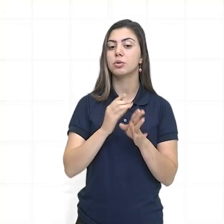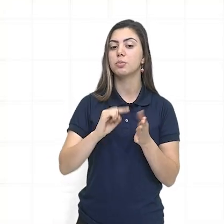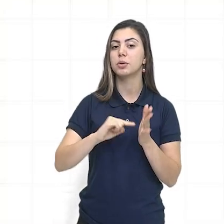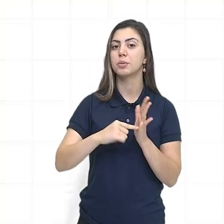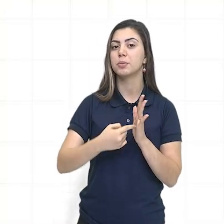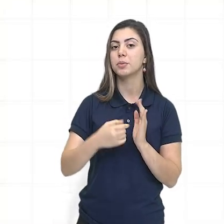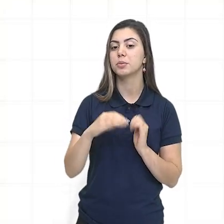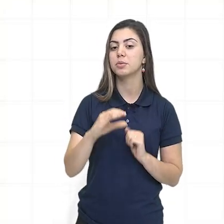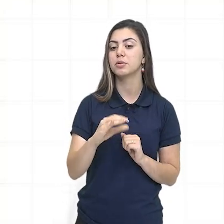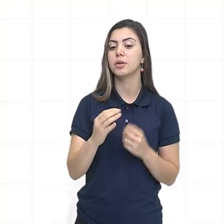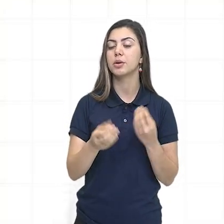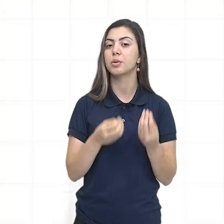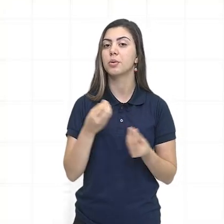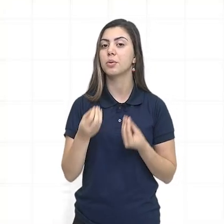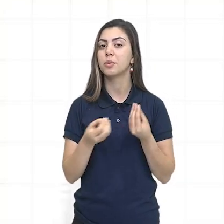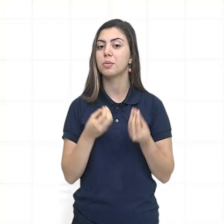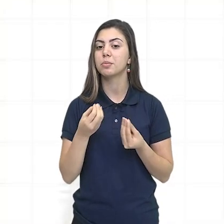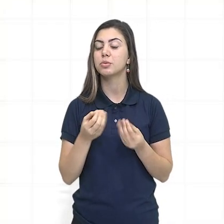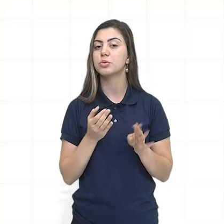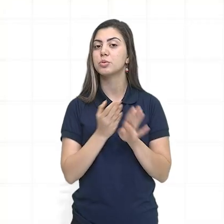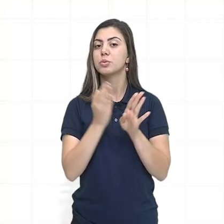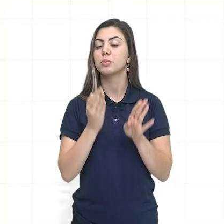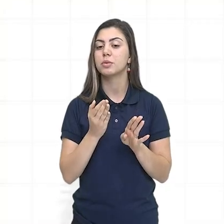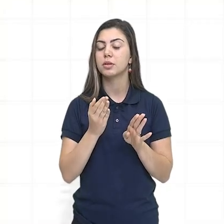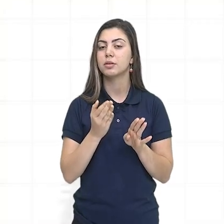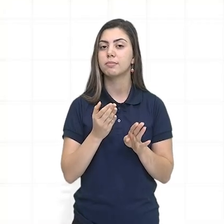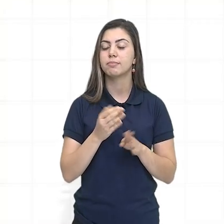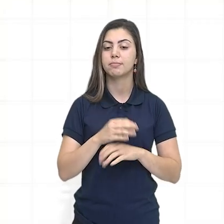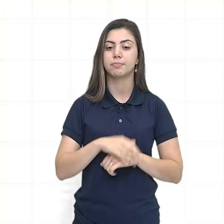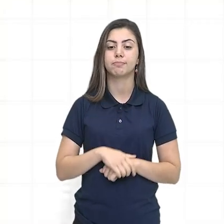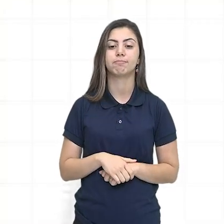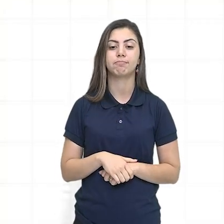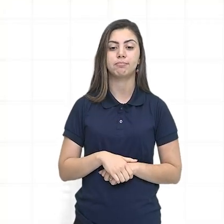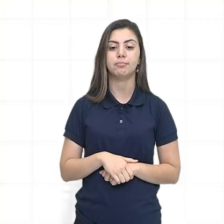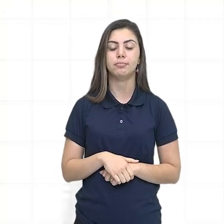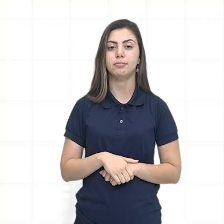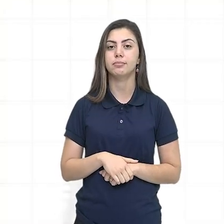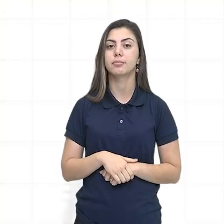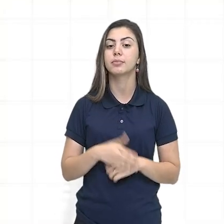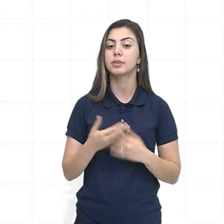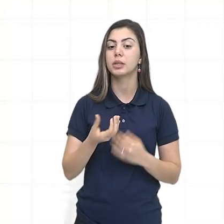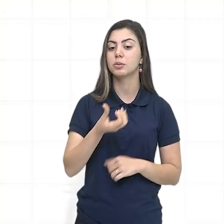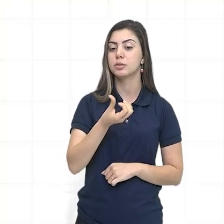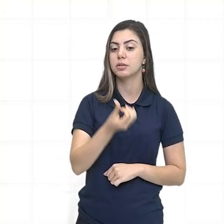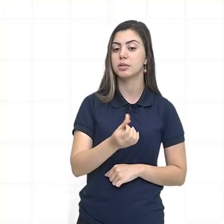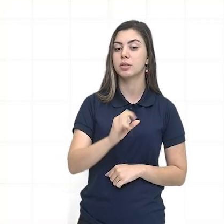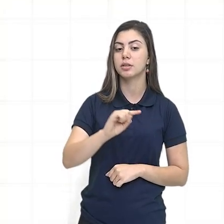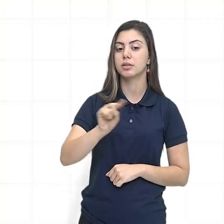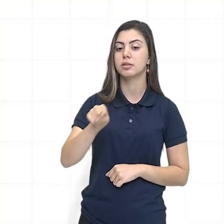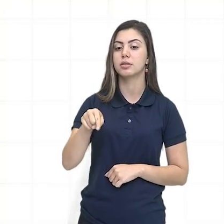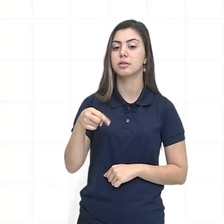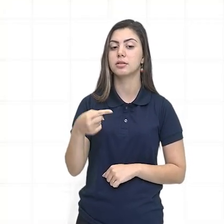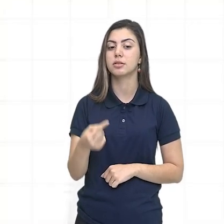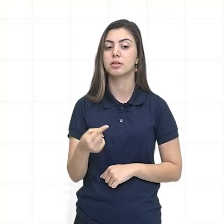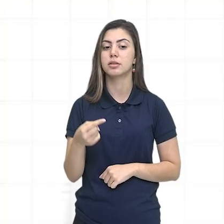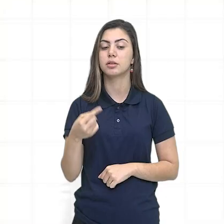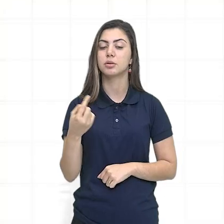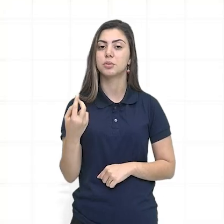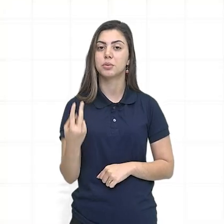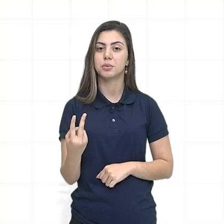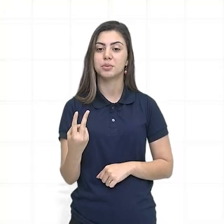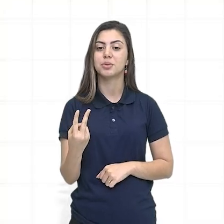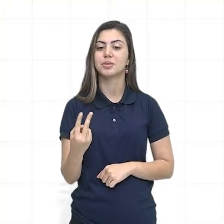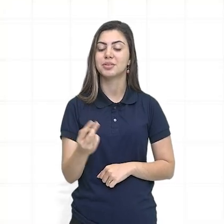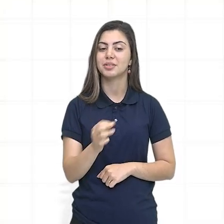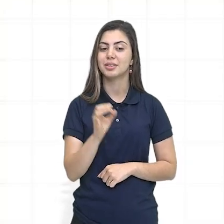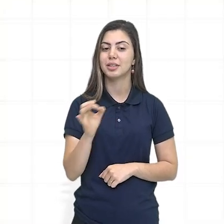que está bem aqui, quais são as coordenadas? Ponto C, ó, 6 e